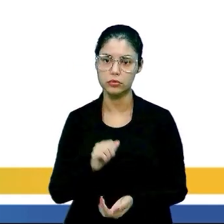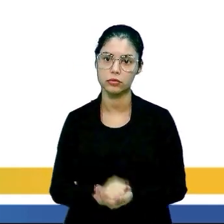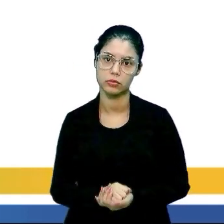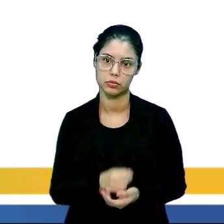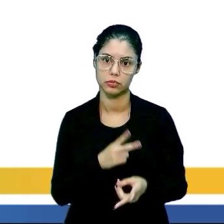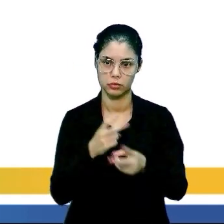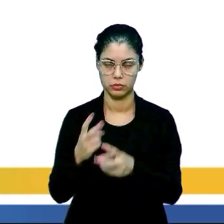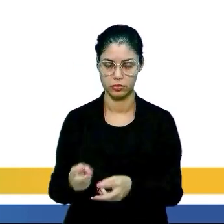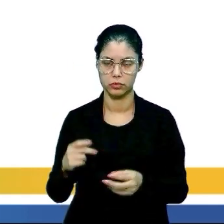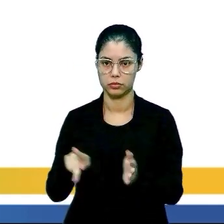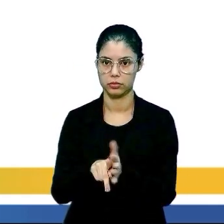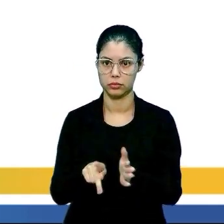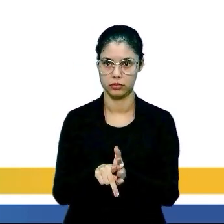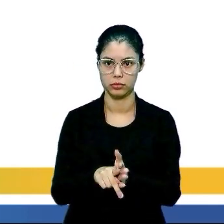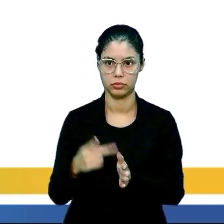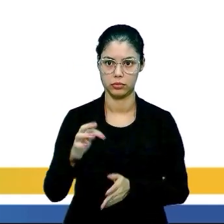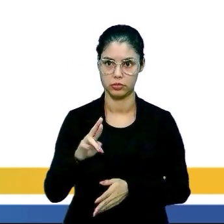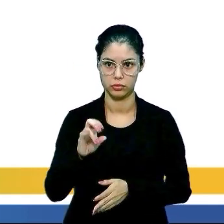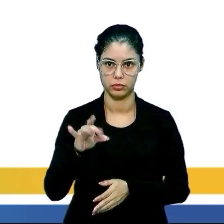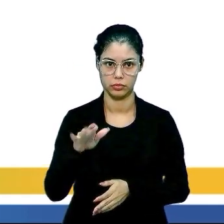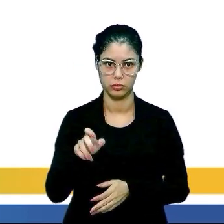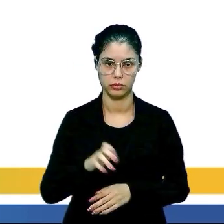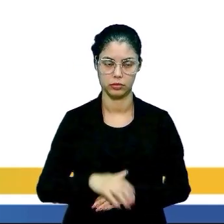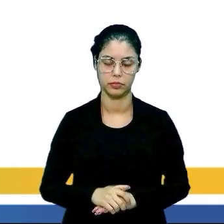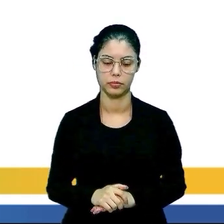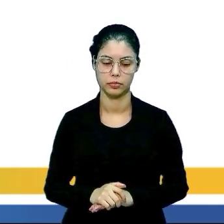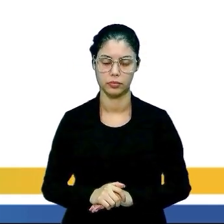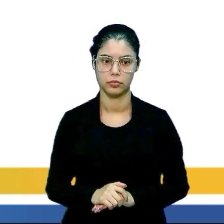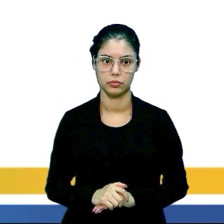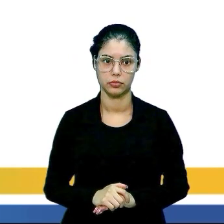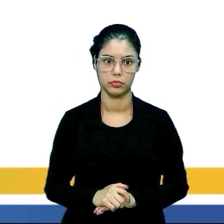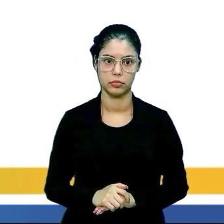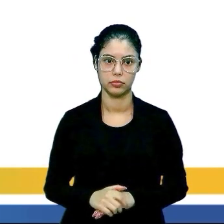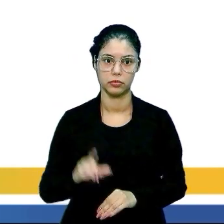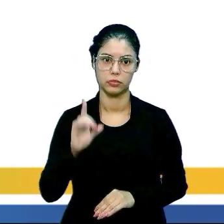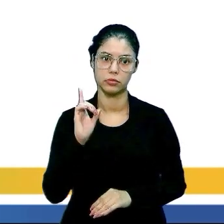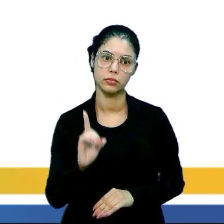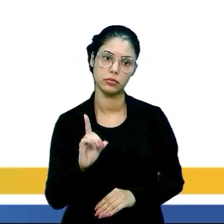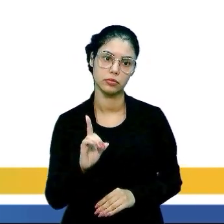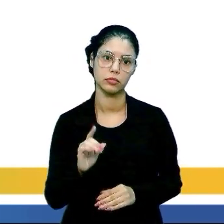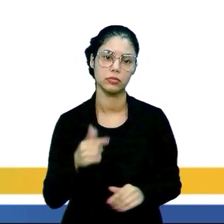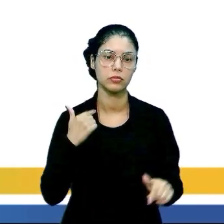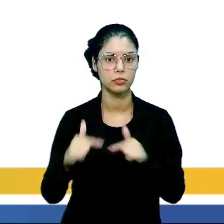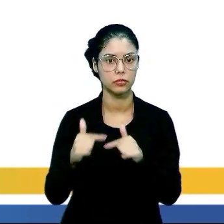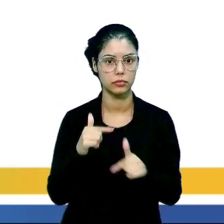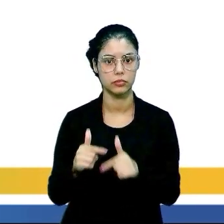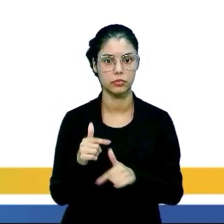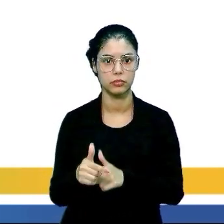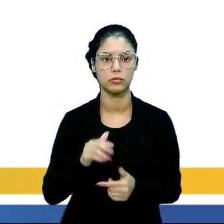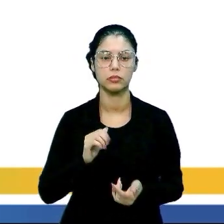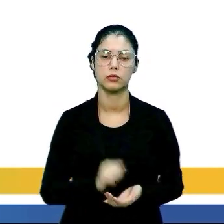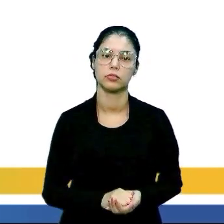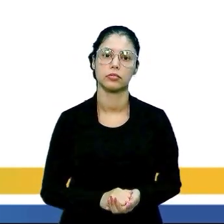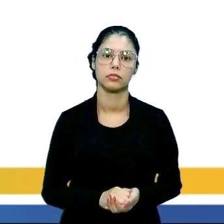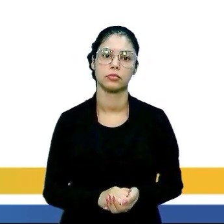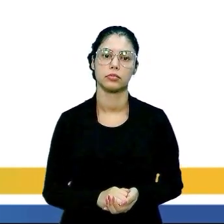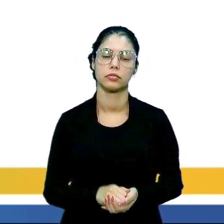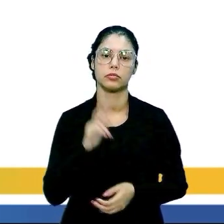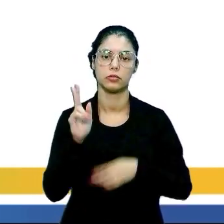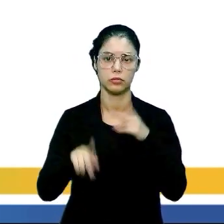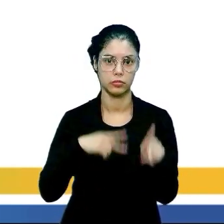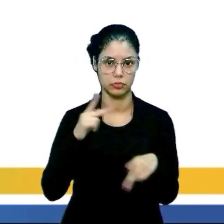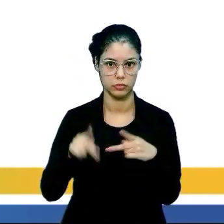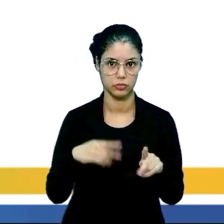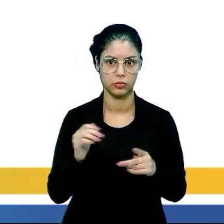de personagens que acentuam aspectos de sua personalidade. E a letra D, que é a nossa assertiva, ao emprego